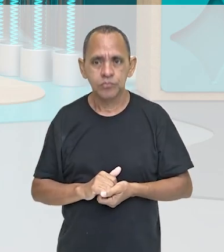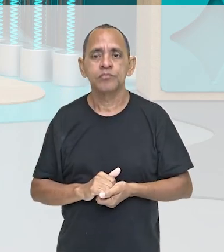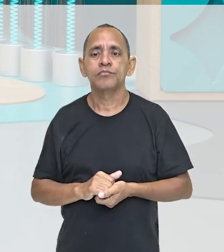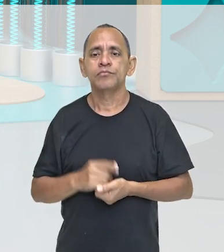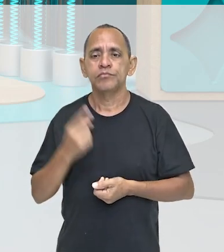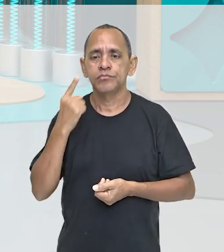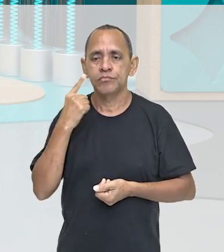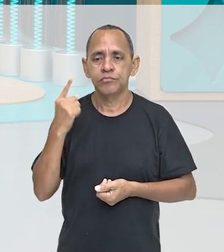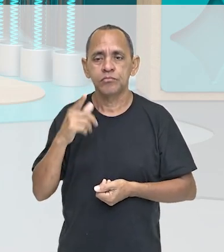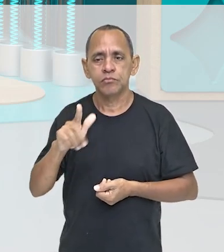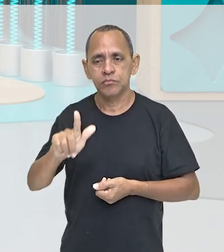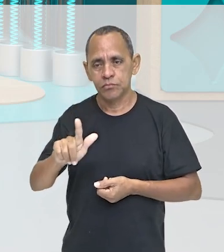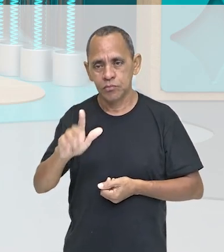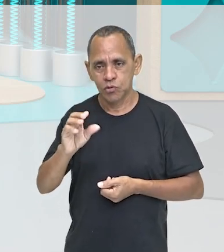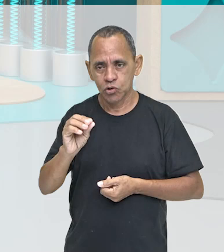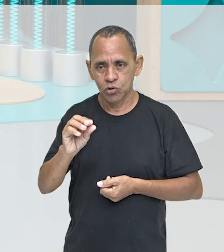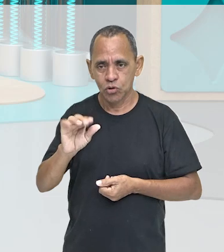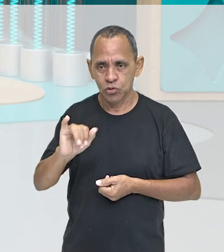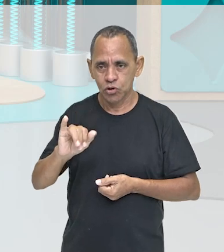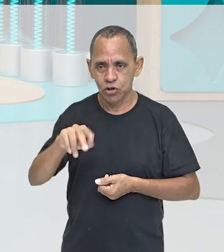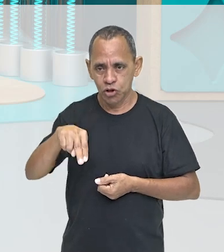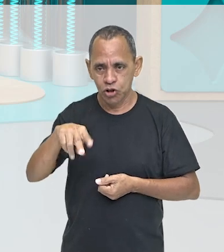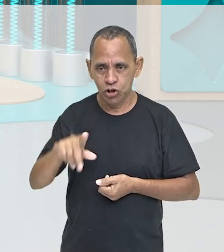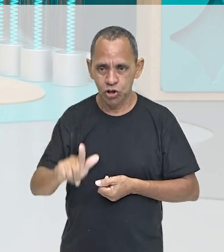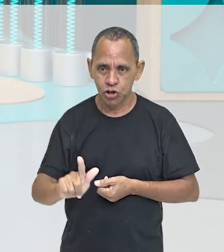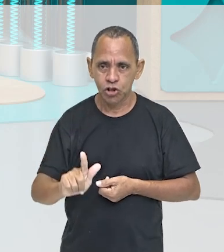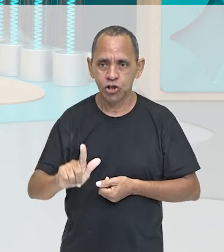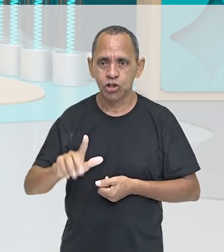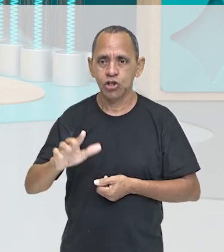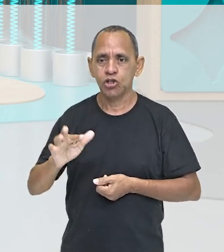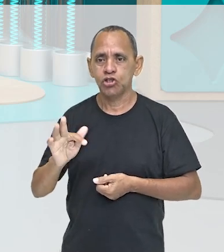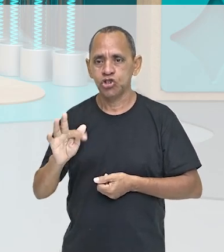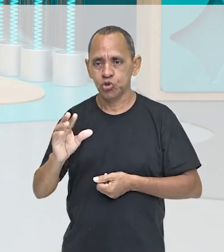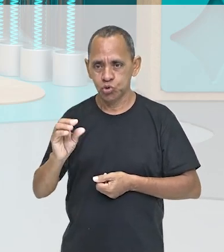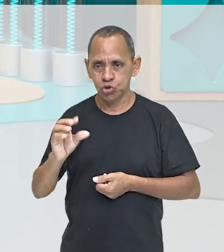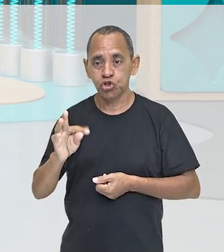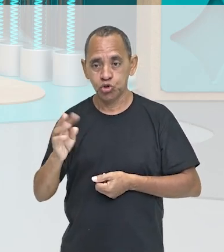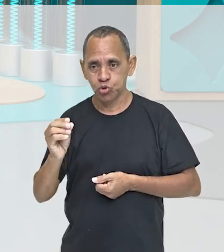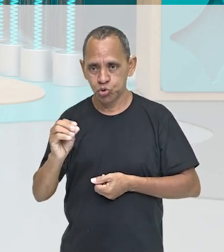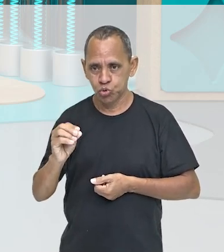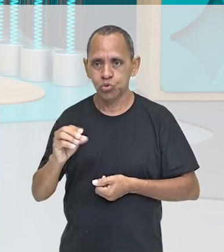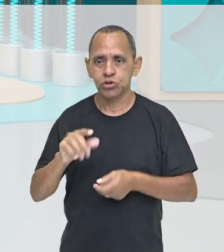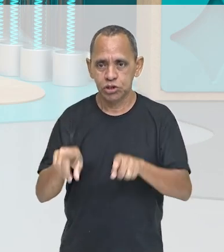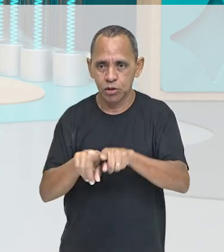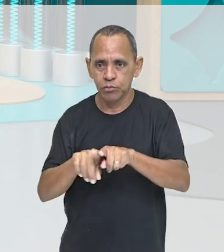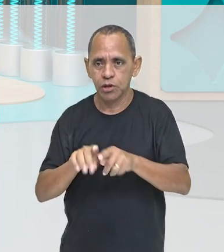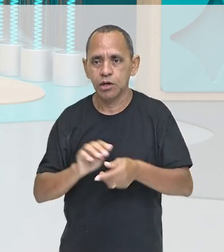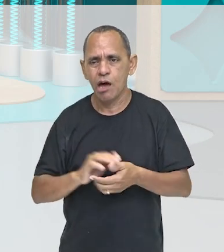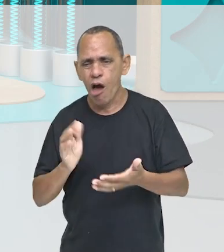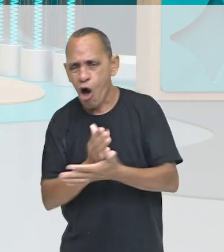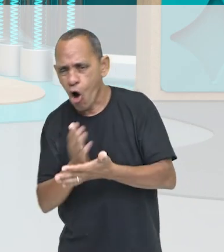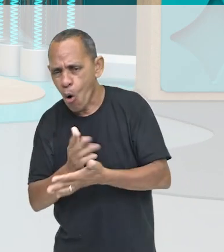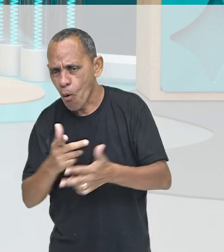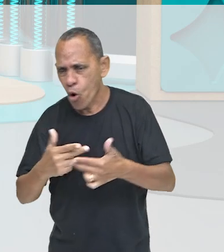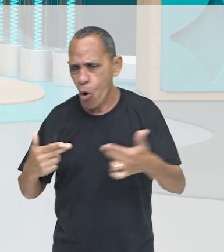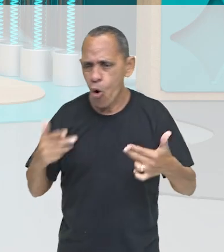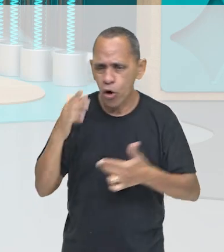resumo, assim, ela é utilizada para falar de um futuro próximo, rápido, de algo que vai acontecer com certeza,